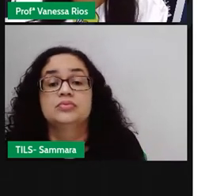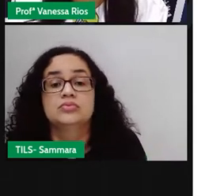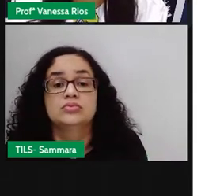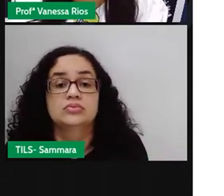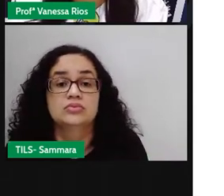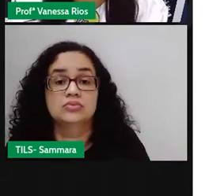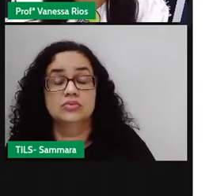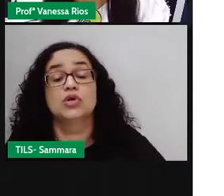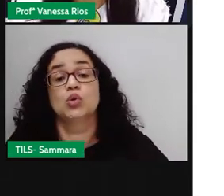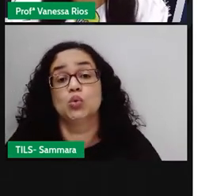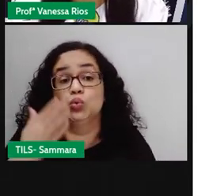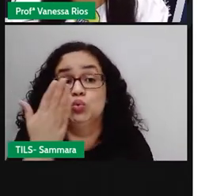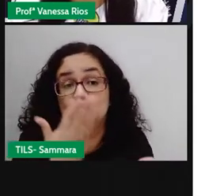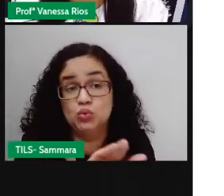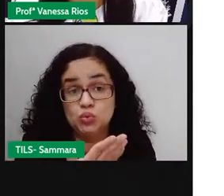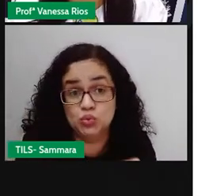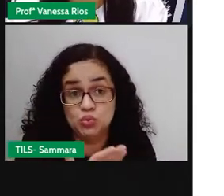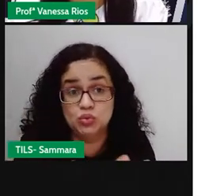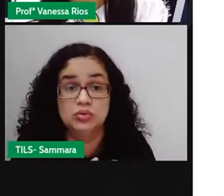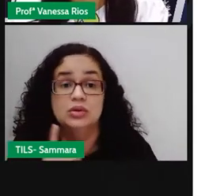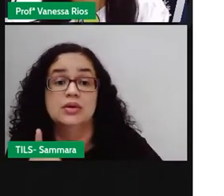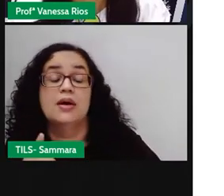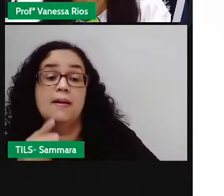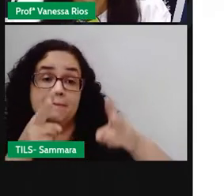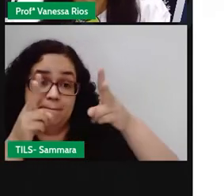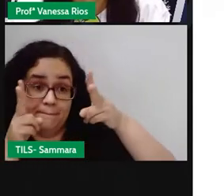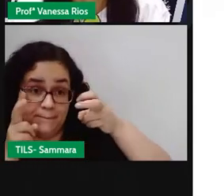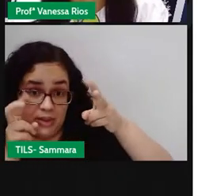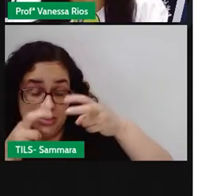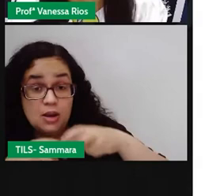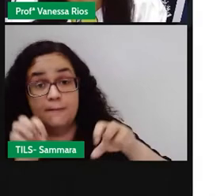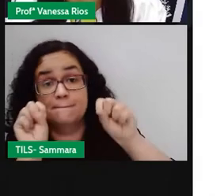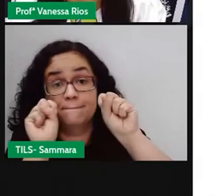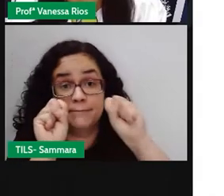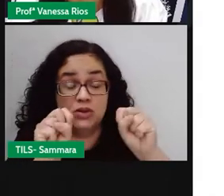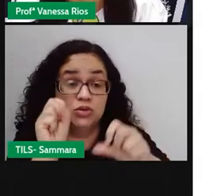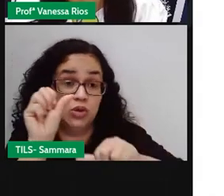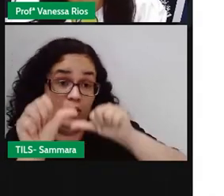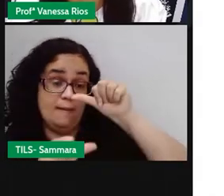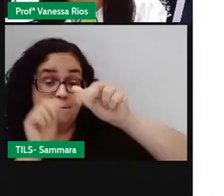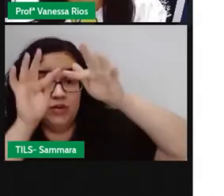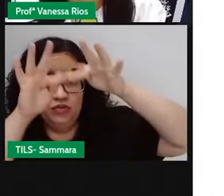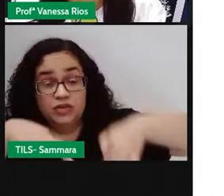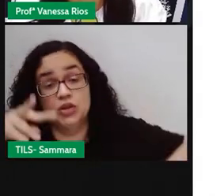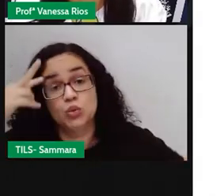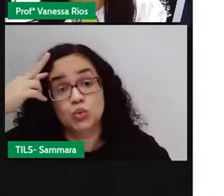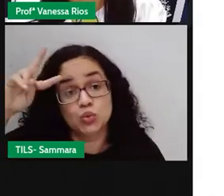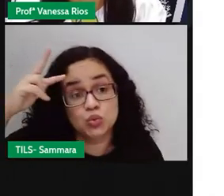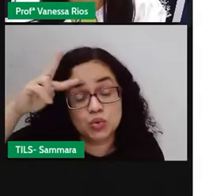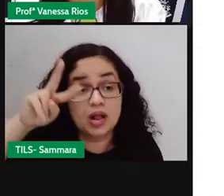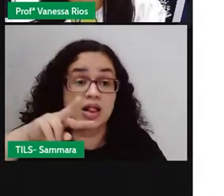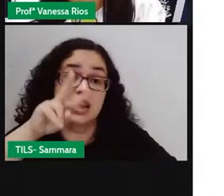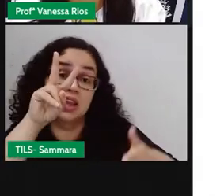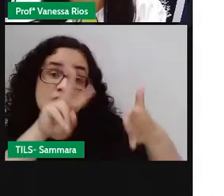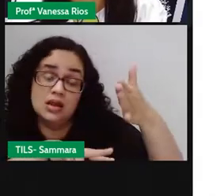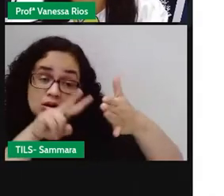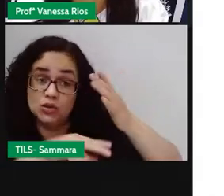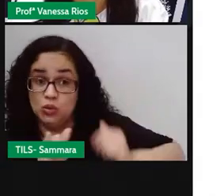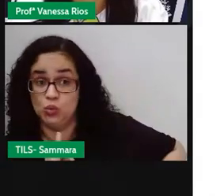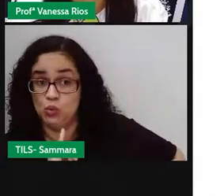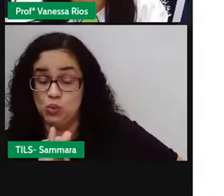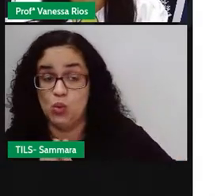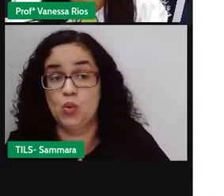Para estudar um pouquinho sobre isso, e a gente perceber essa possibilidade de mudar o final da história, a gente vai fazer a leitura de um